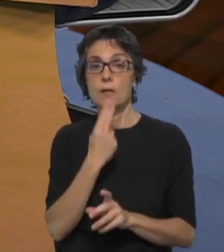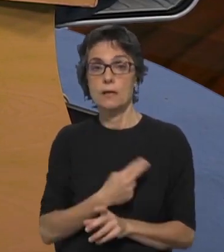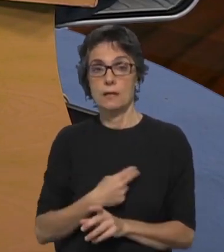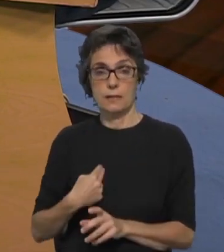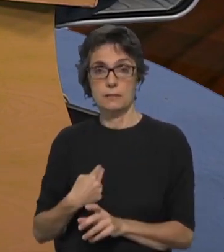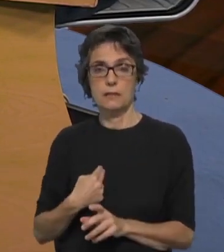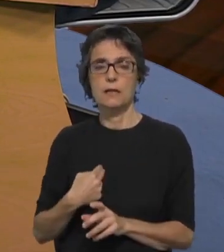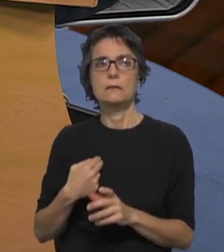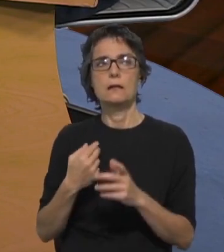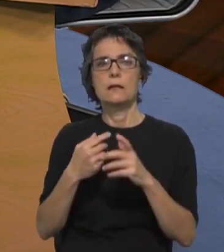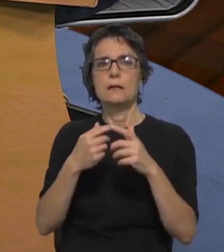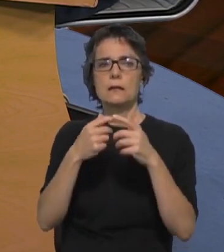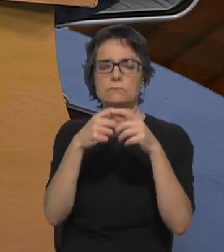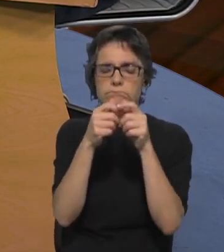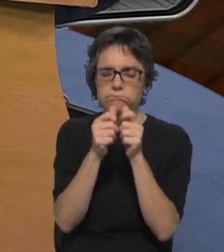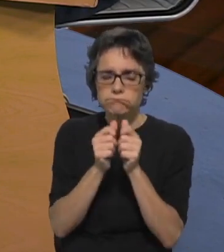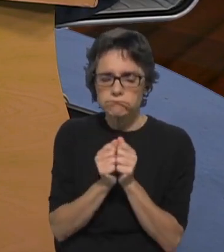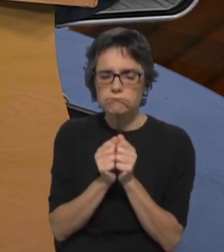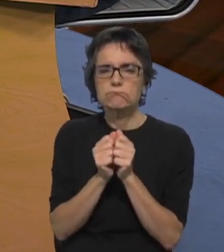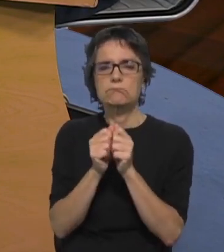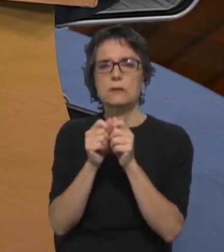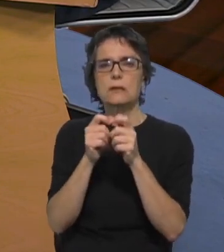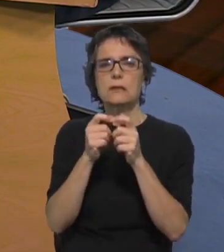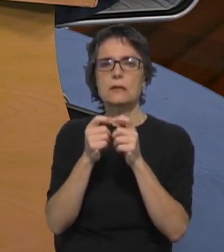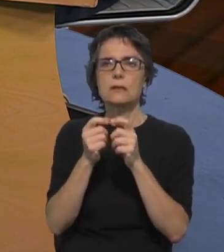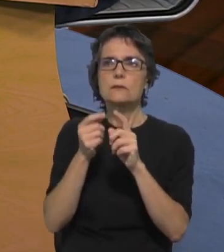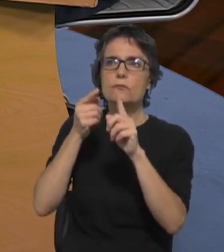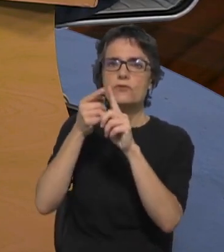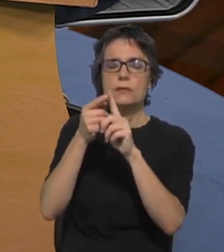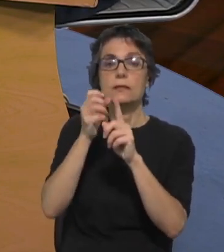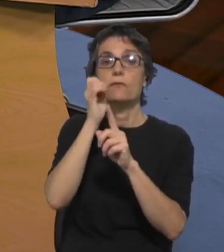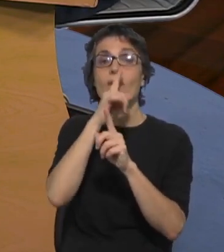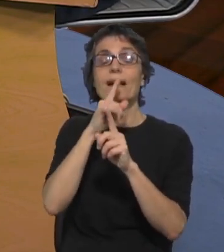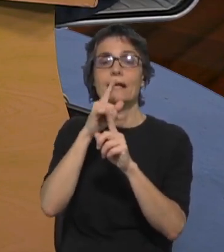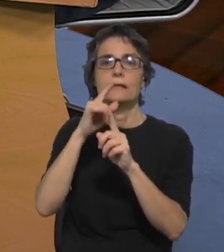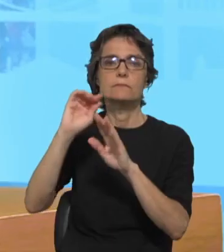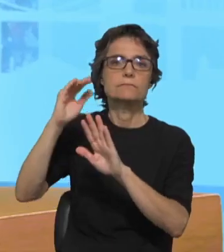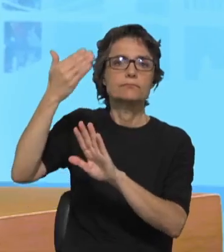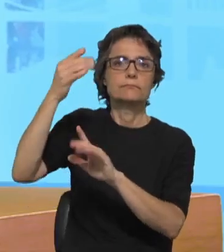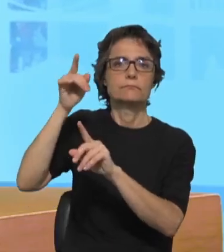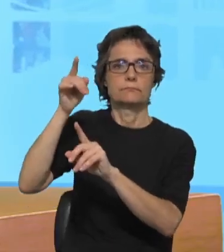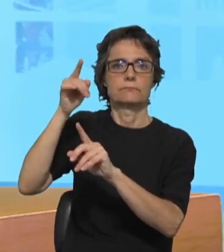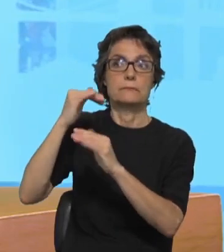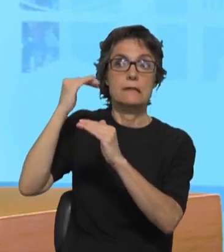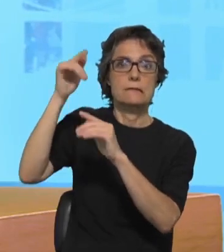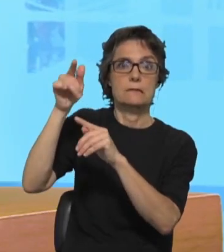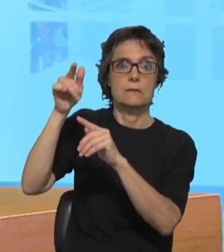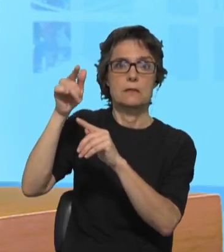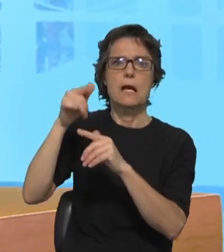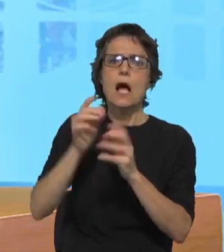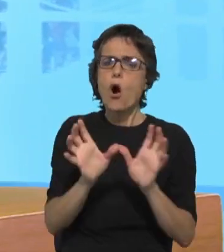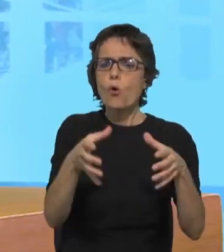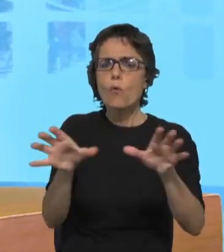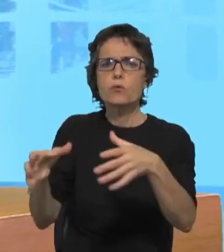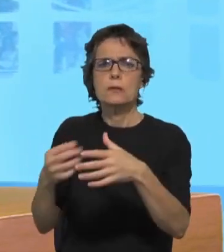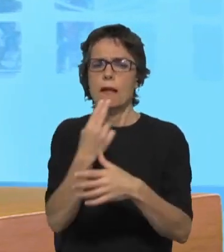governantes. Mesmo, porventura, até em contextos de perseguição, os cristãos, as comunidades